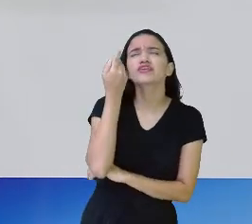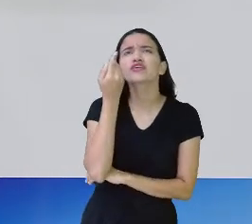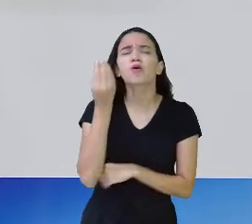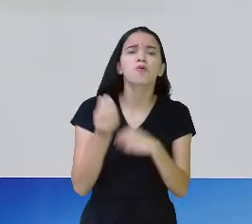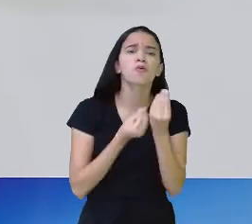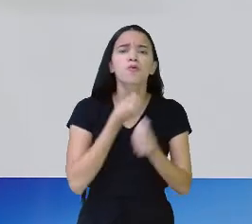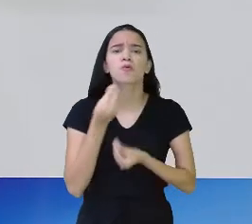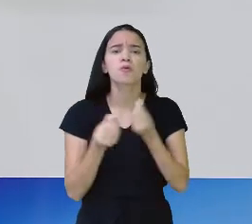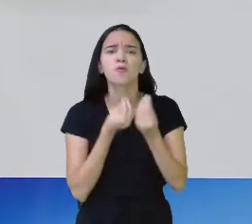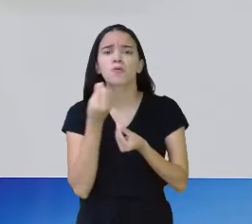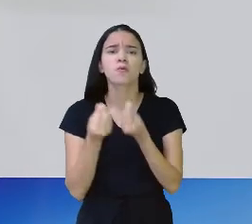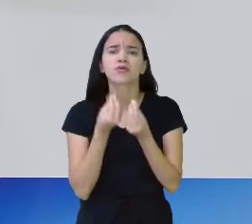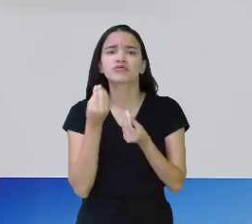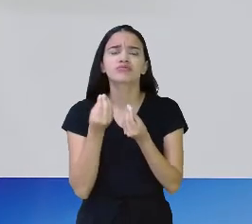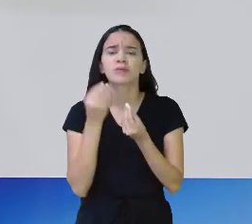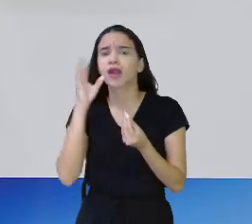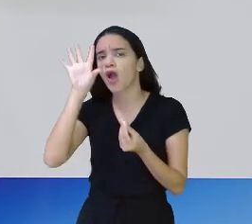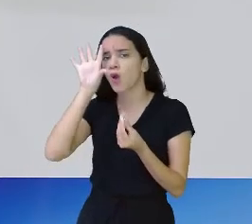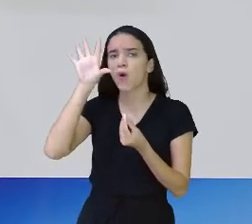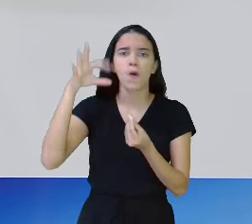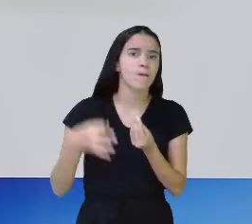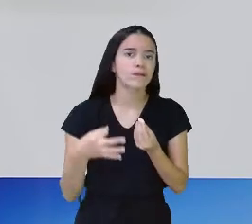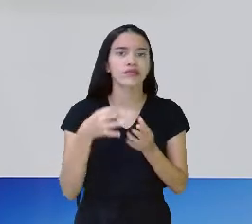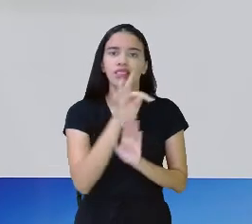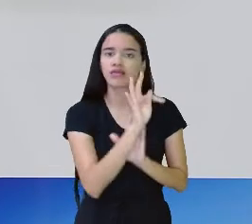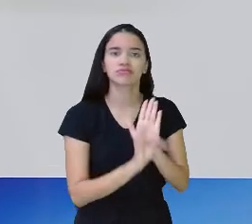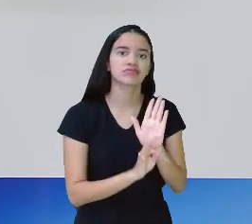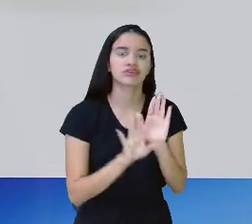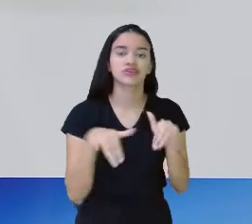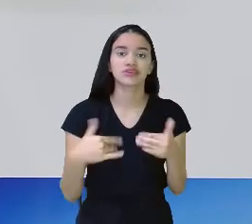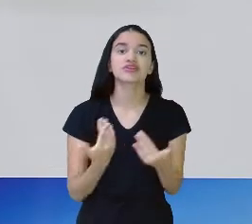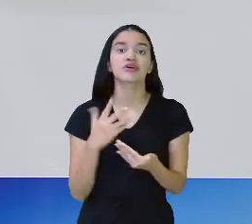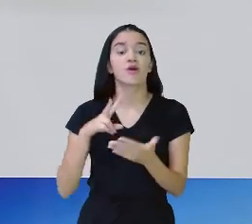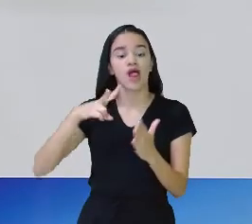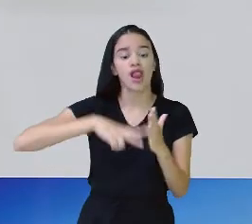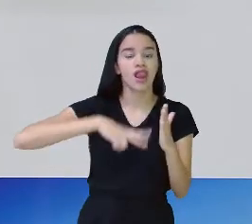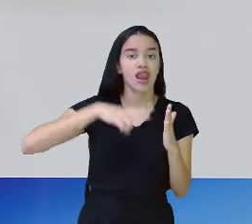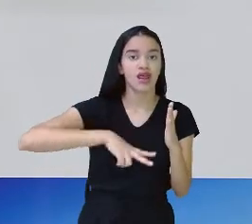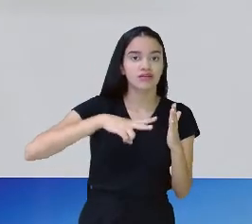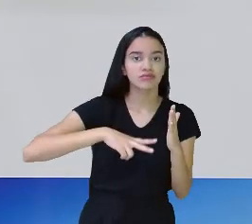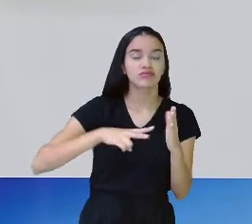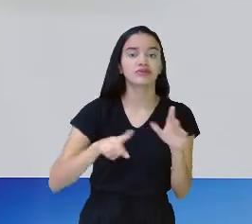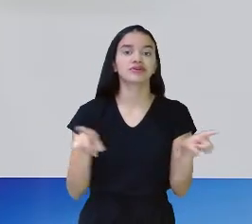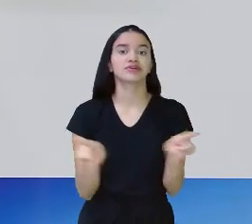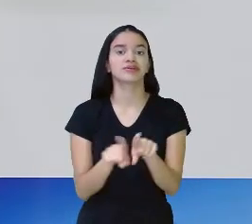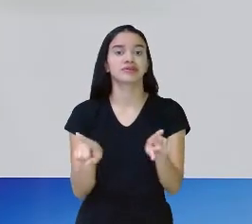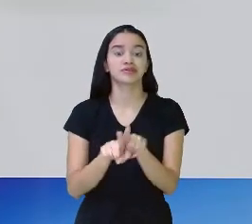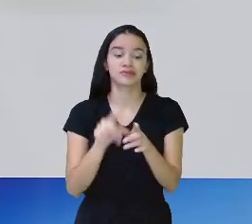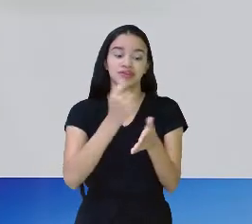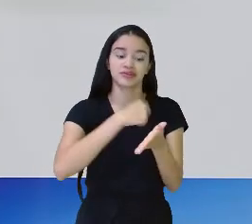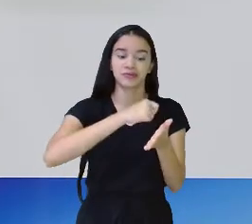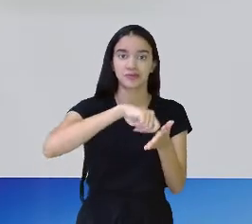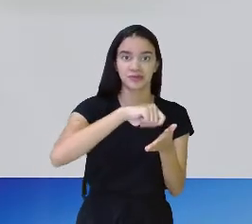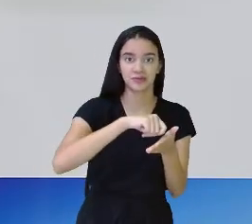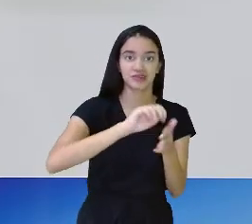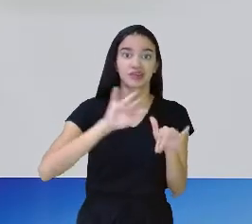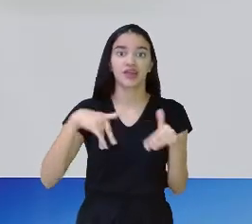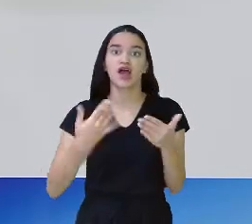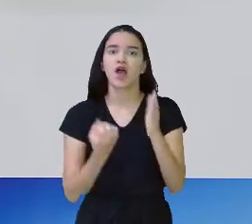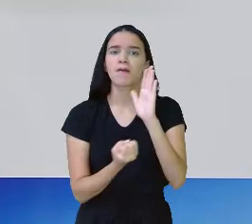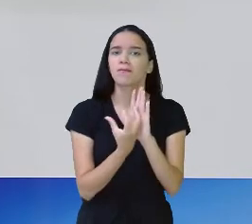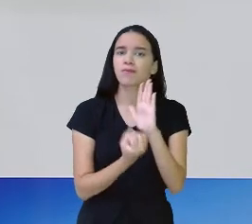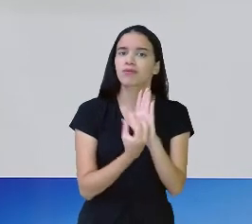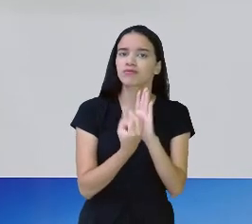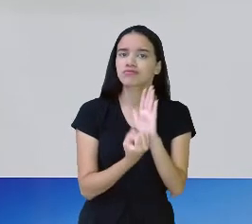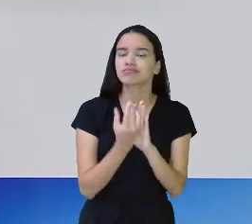como fazer para compreender esse texto, tanto lendo quanto escrevendo, produzindo